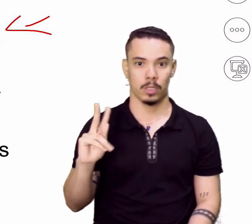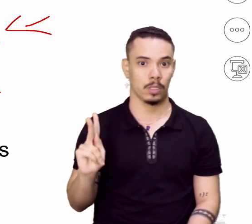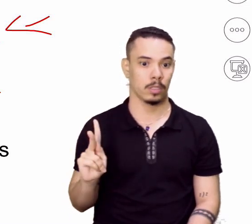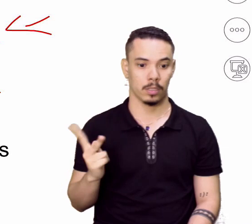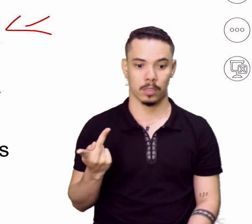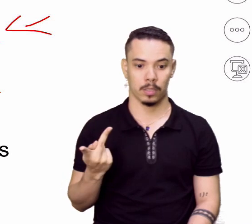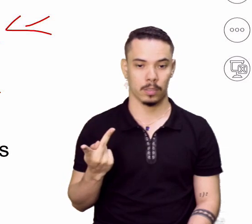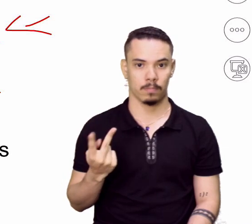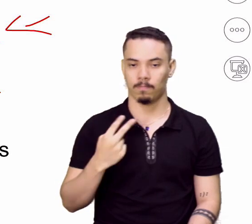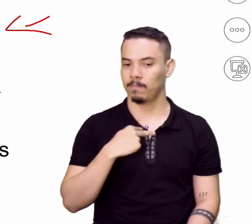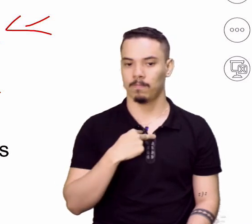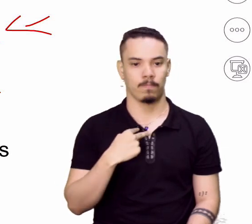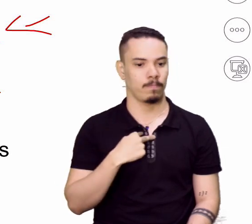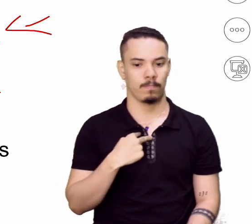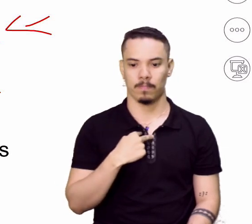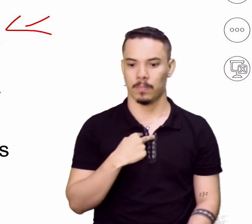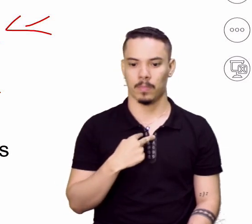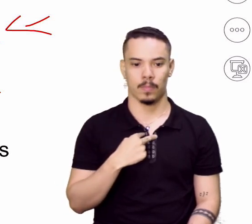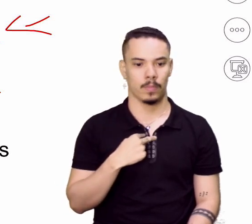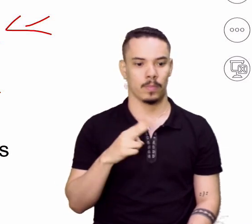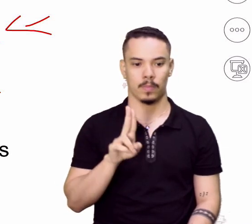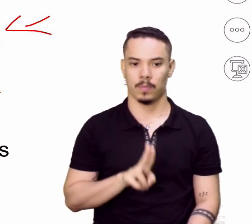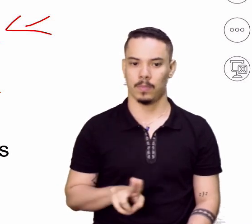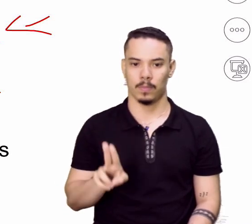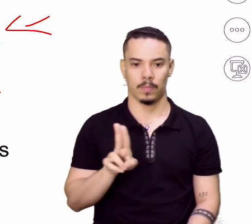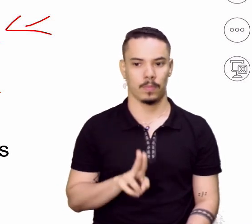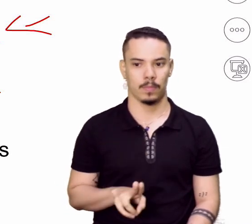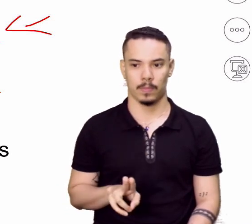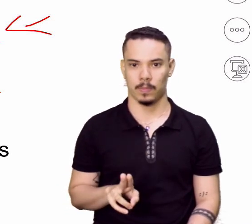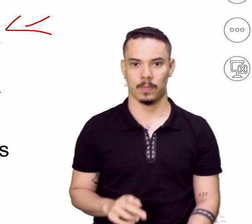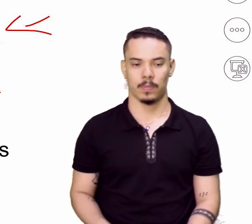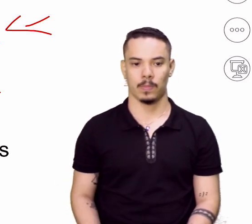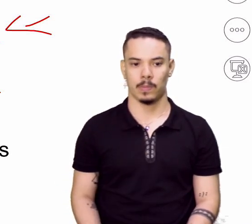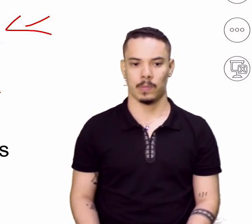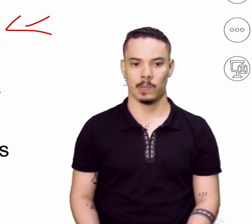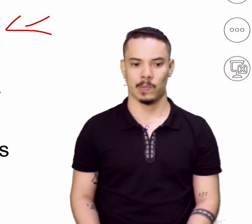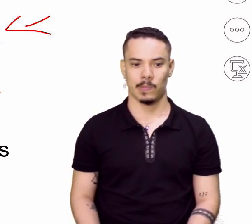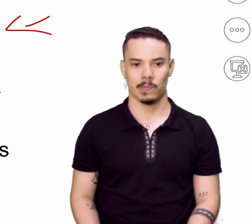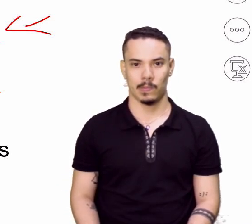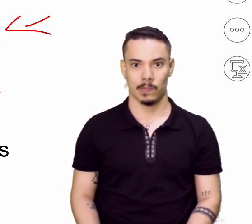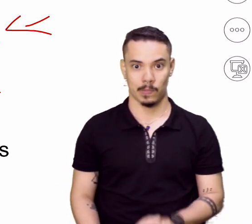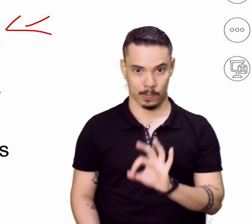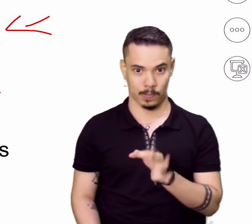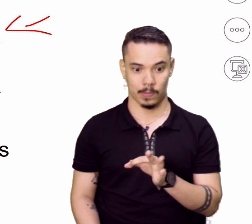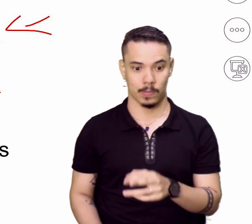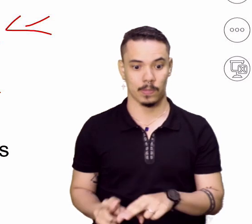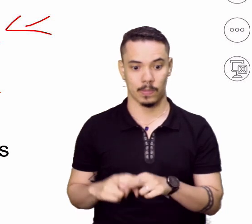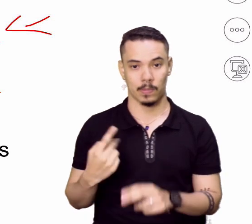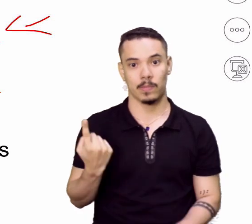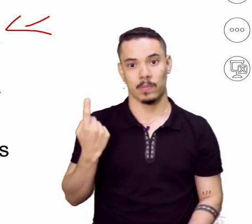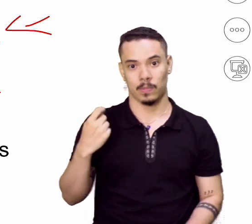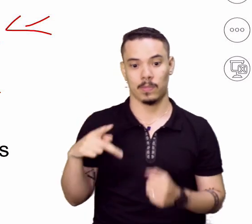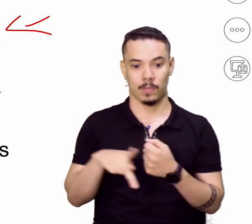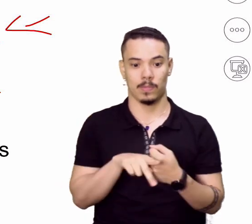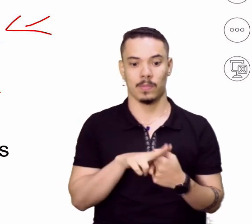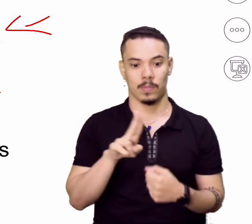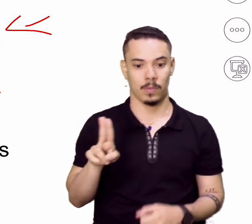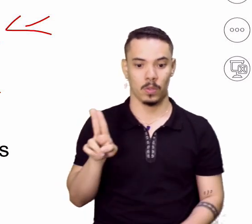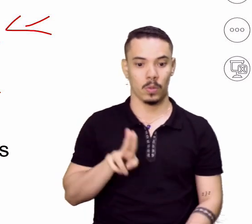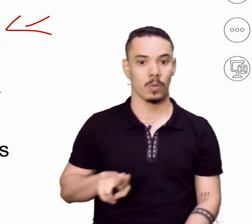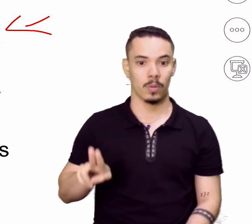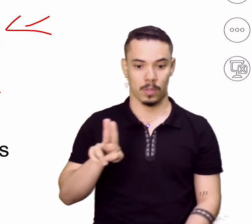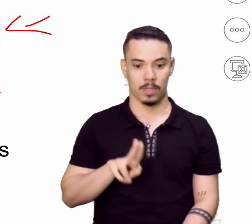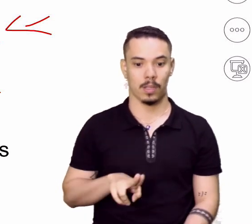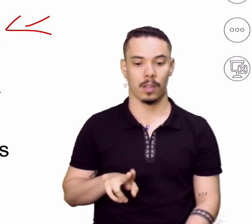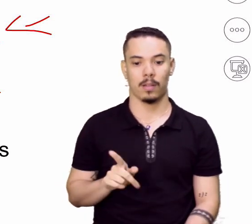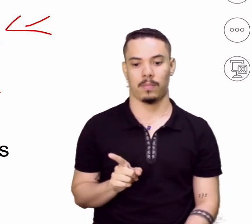Então, não vamos poder usar aí alguns pronomes relativos. E o único pronome relativo que a gente vai poder usar vai